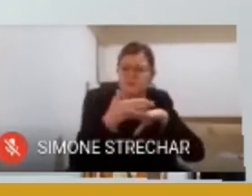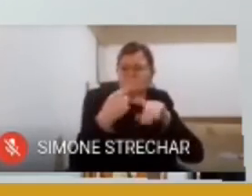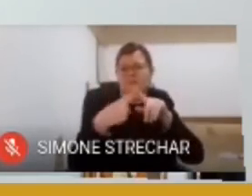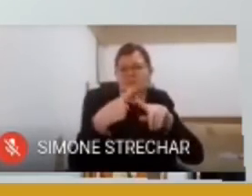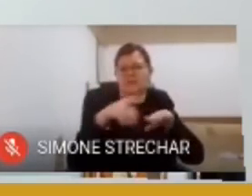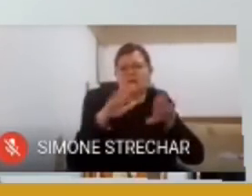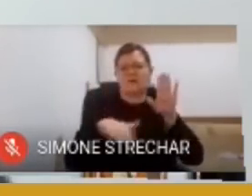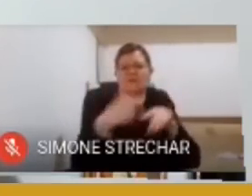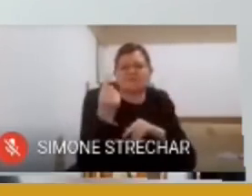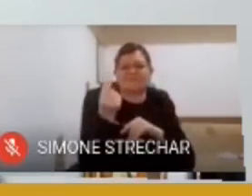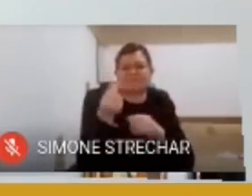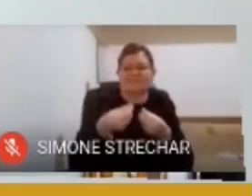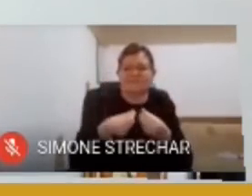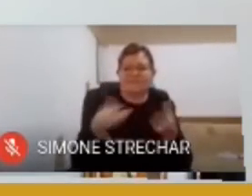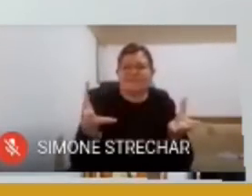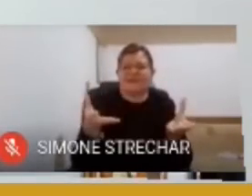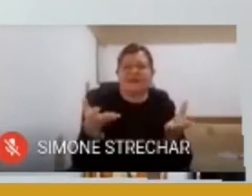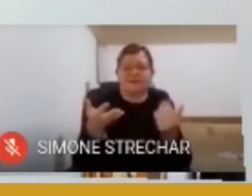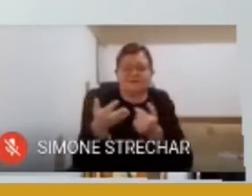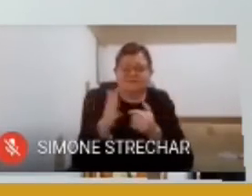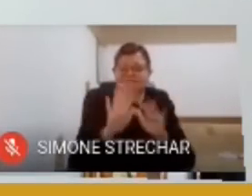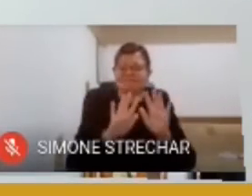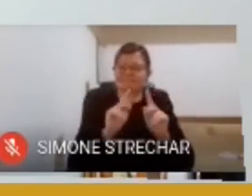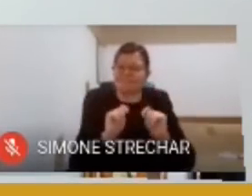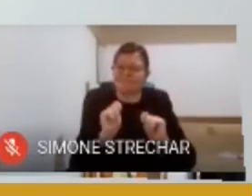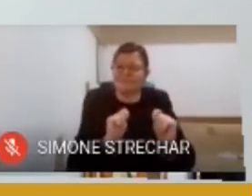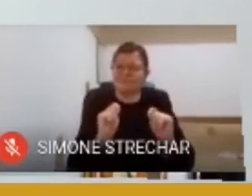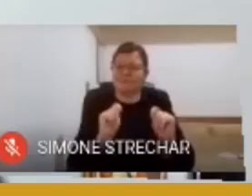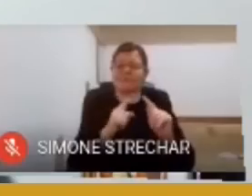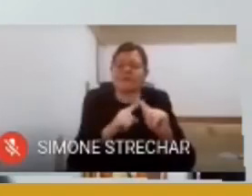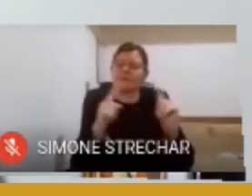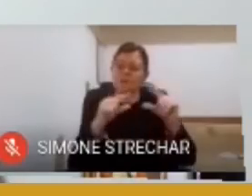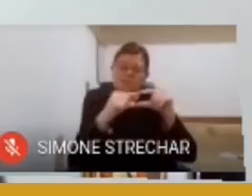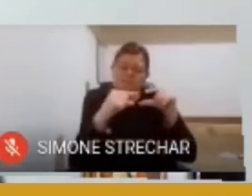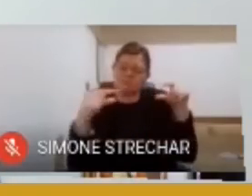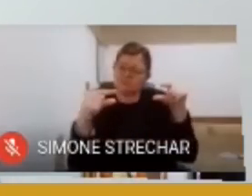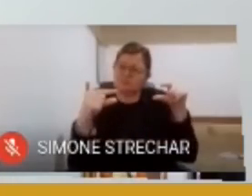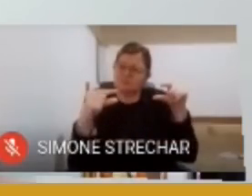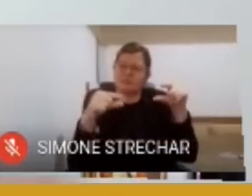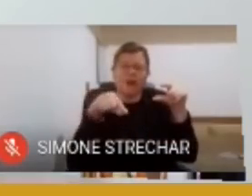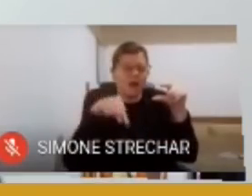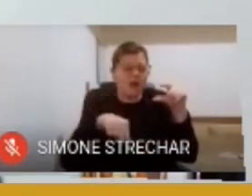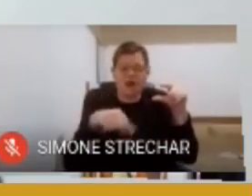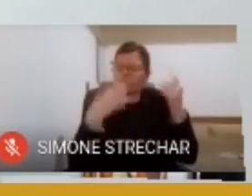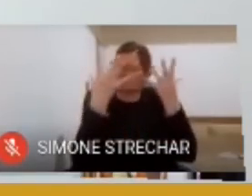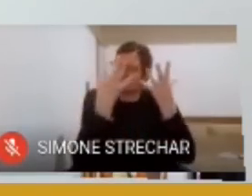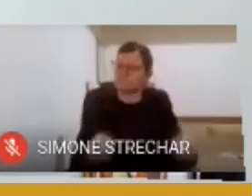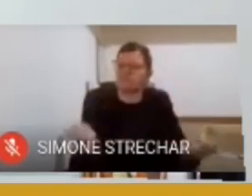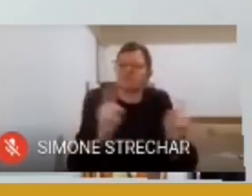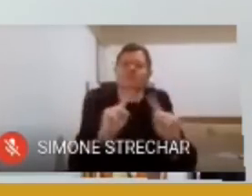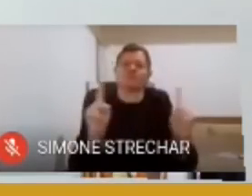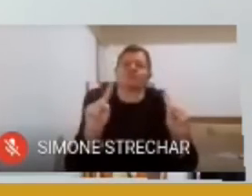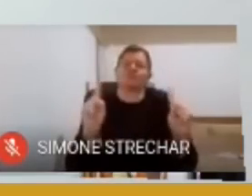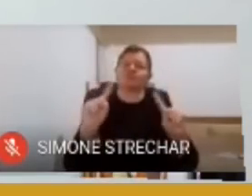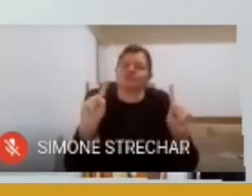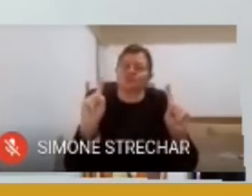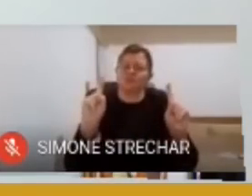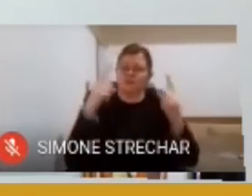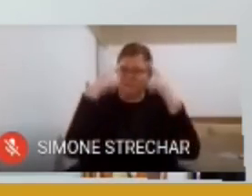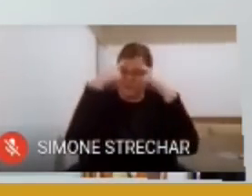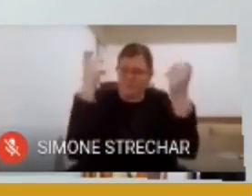matrícula, coloca um lembrete, uma informação, distribui uma cartilha, algum papel que seja em preto e branco. A